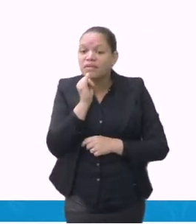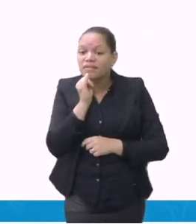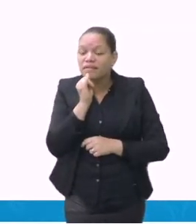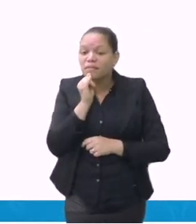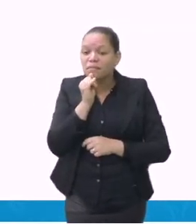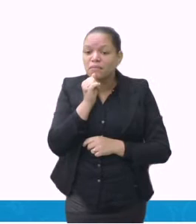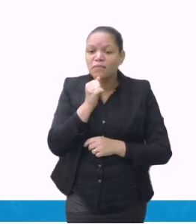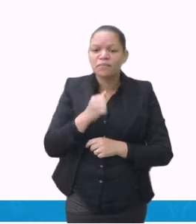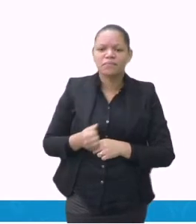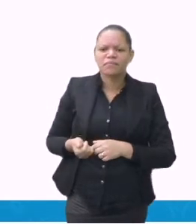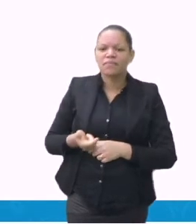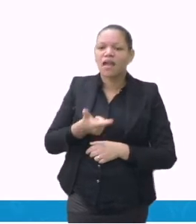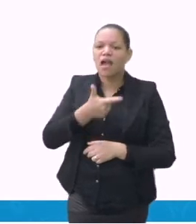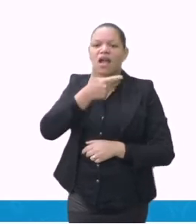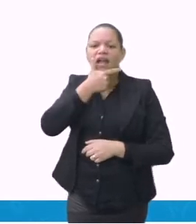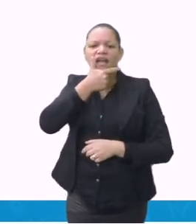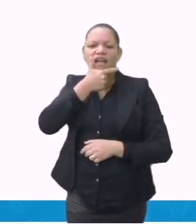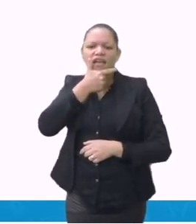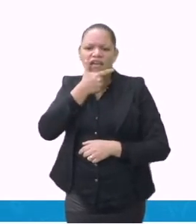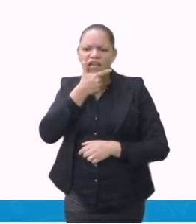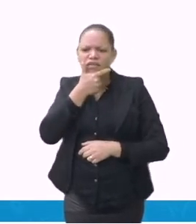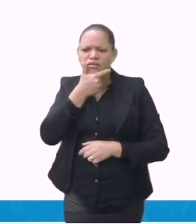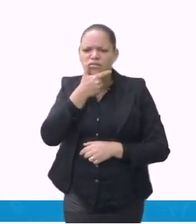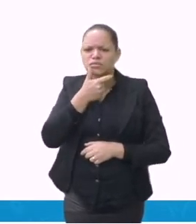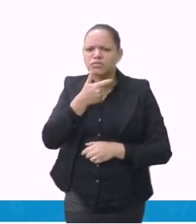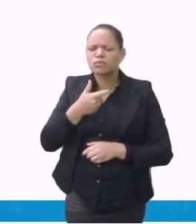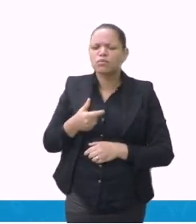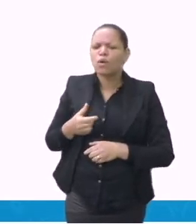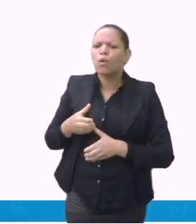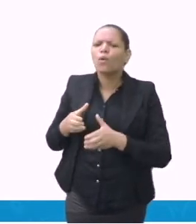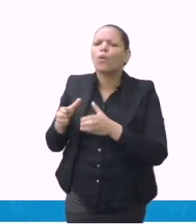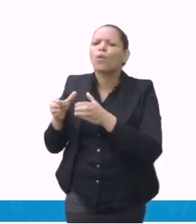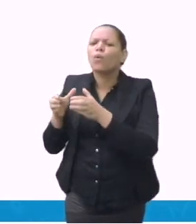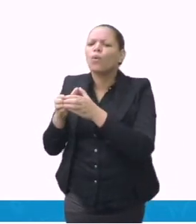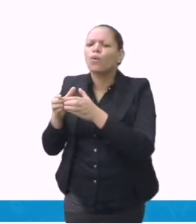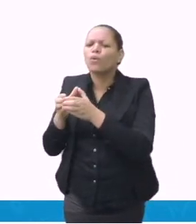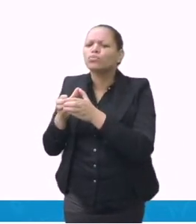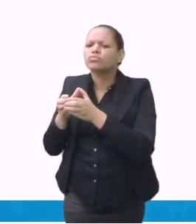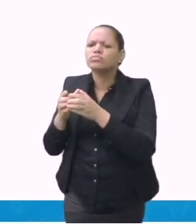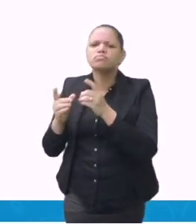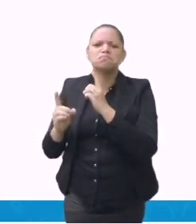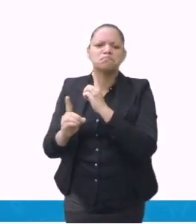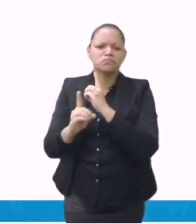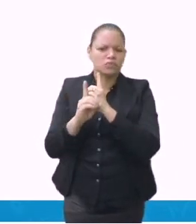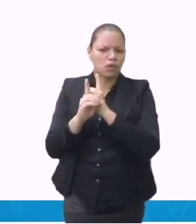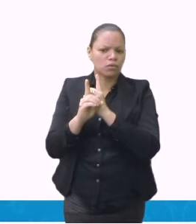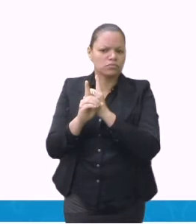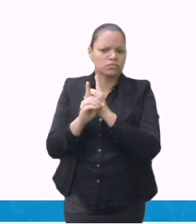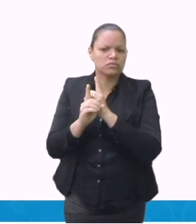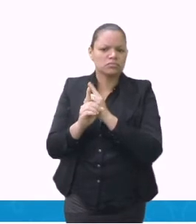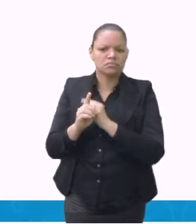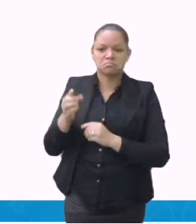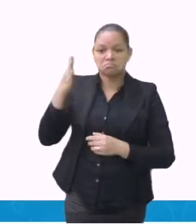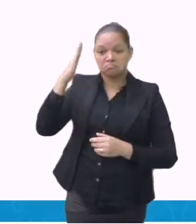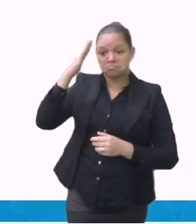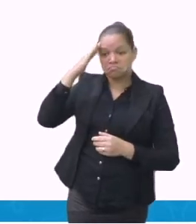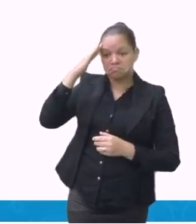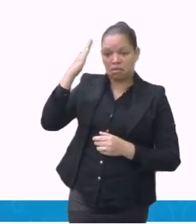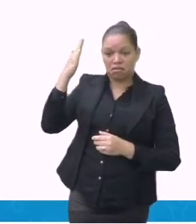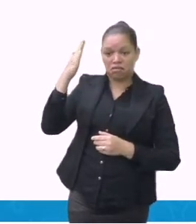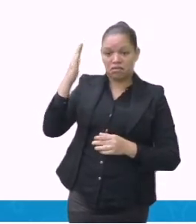quero saber qual é a linha, qual é a coluna em que ele se encontra. Pensem aí,